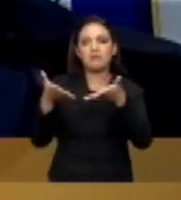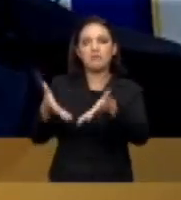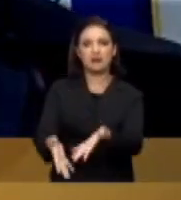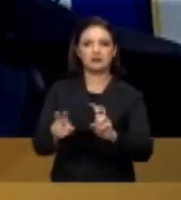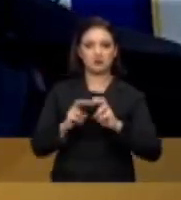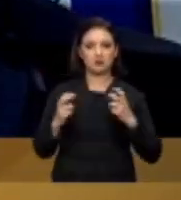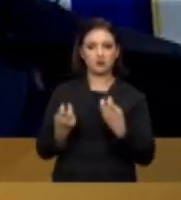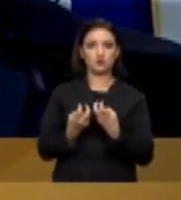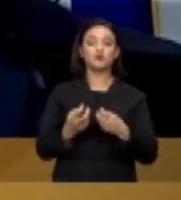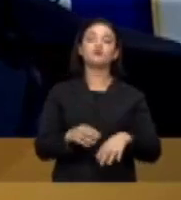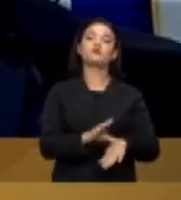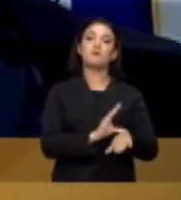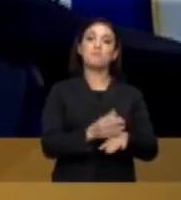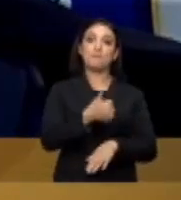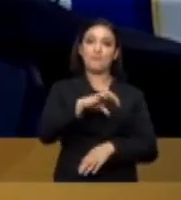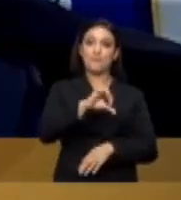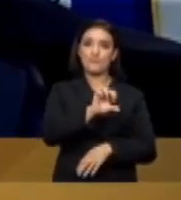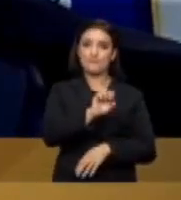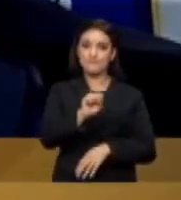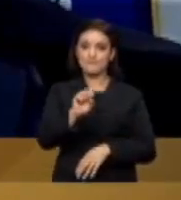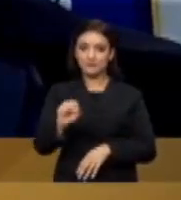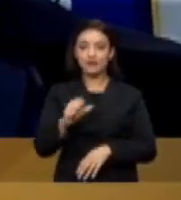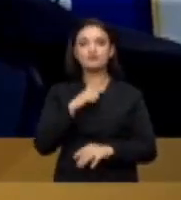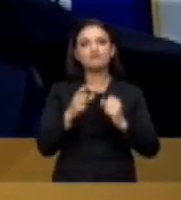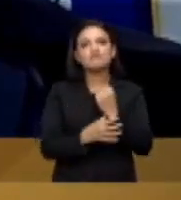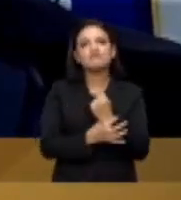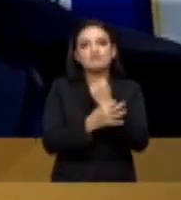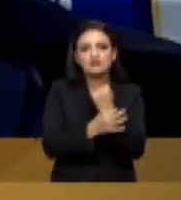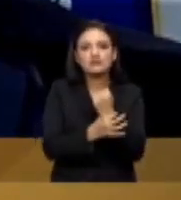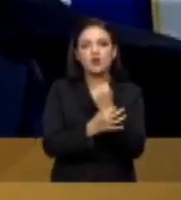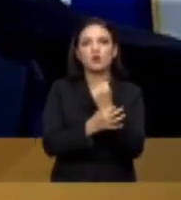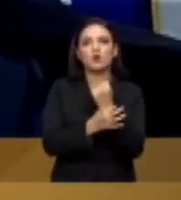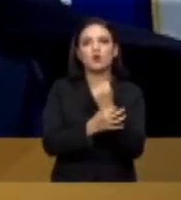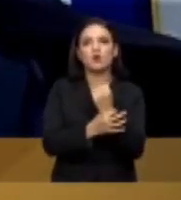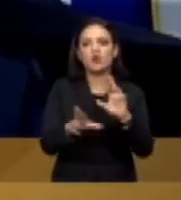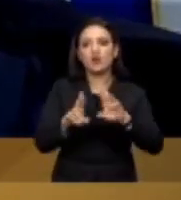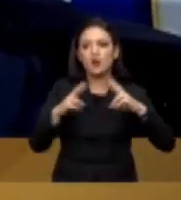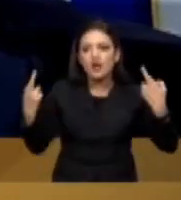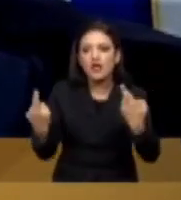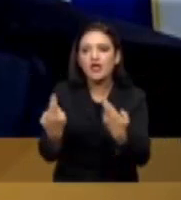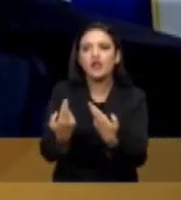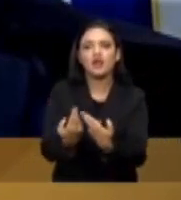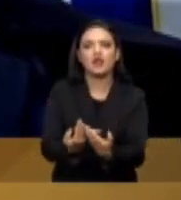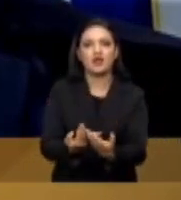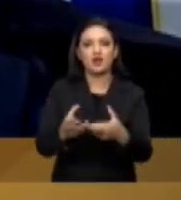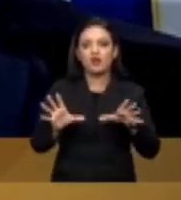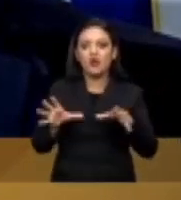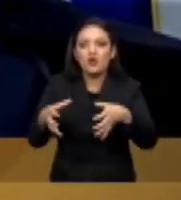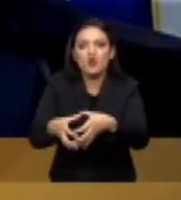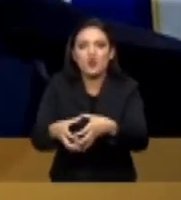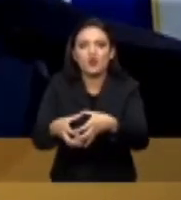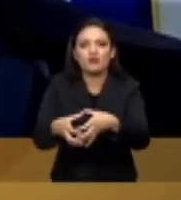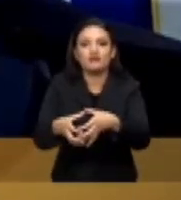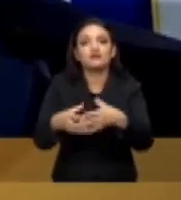Constituição de 88, portanto, assegurou o culto público coletivo. Os exemplos são,